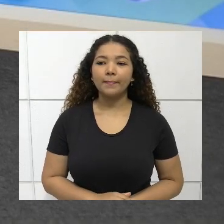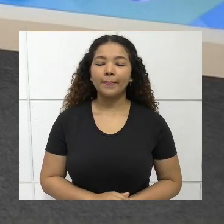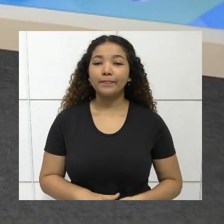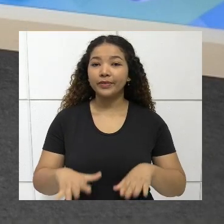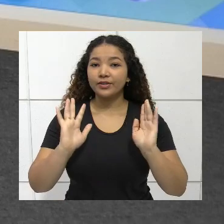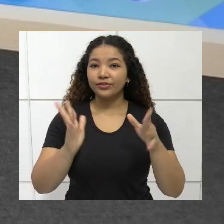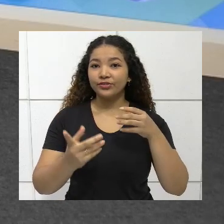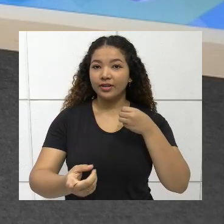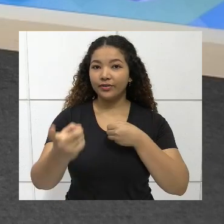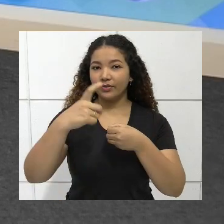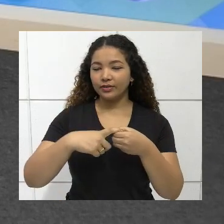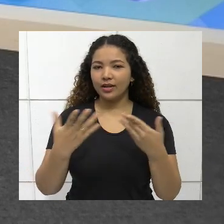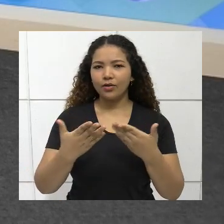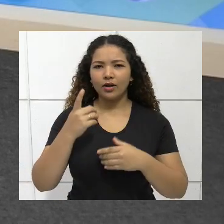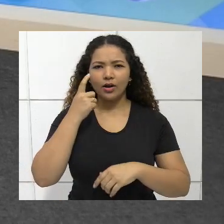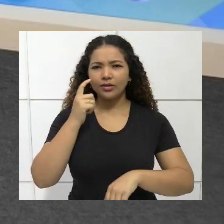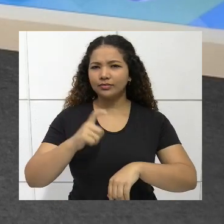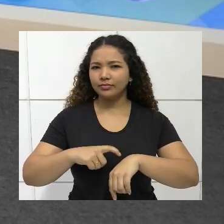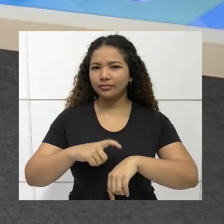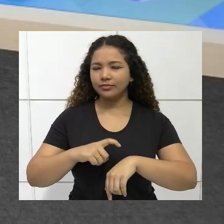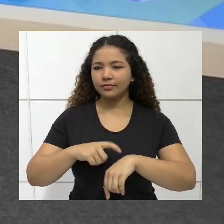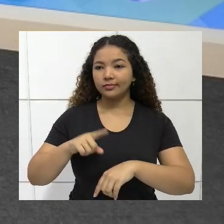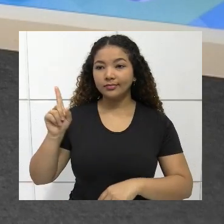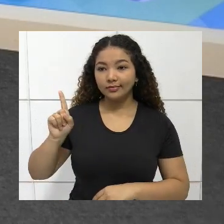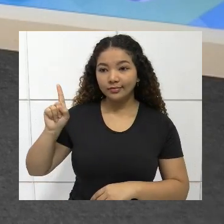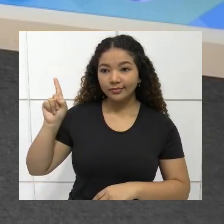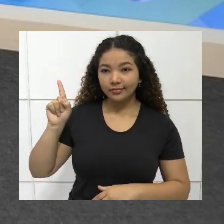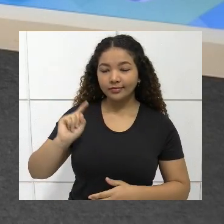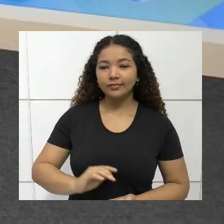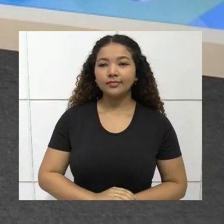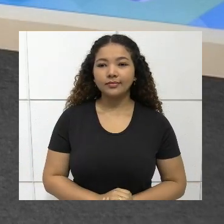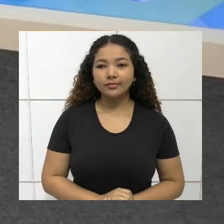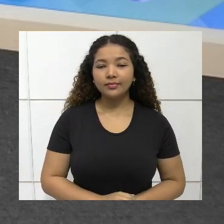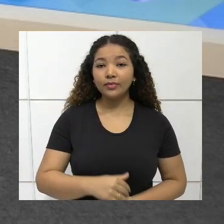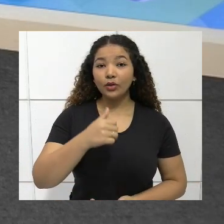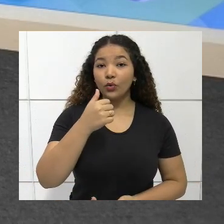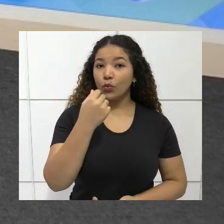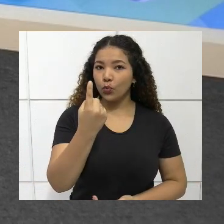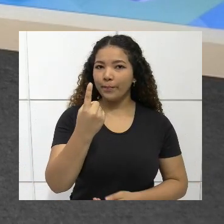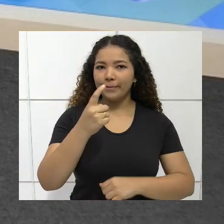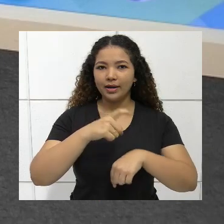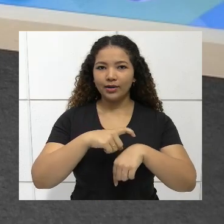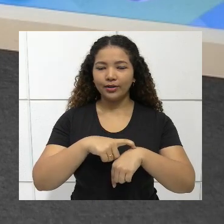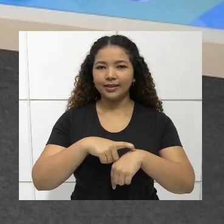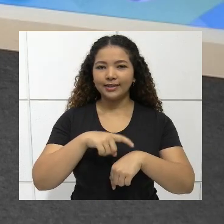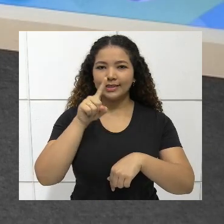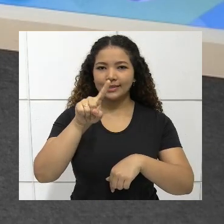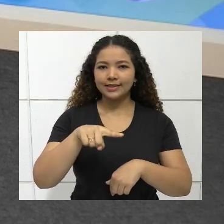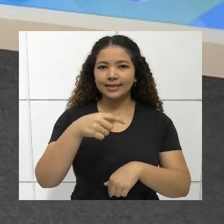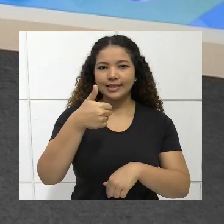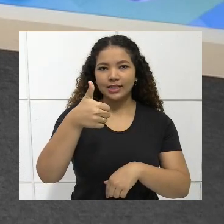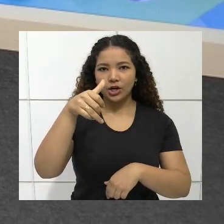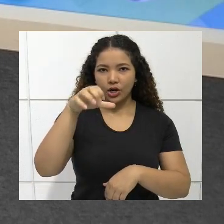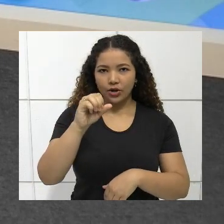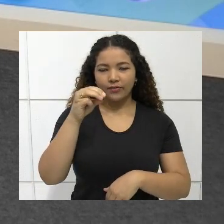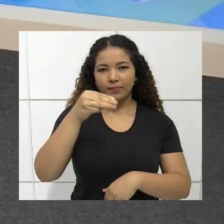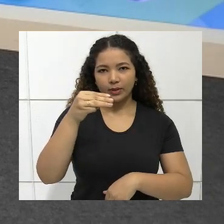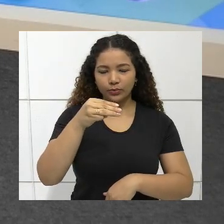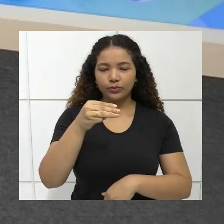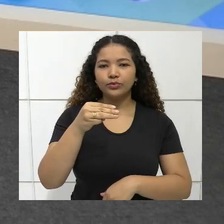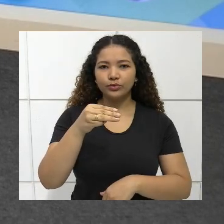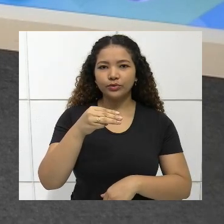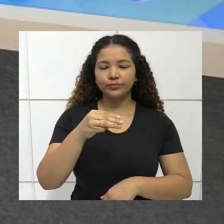Já estamos de volta. Relógio na tela, Leonildo Candoriano, acerte o seu pelo meio e não perca a hora certa. 1h19 em Abaetetuba, passam 19